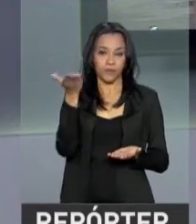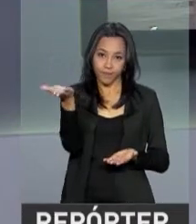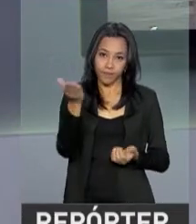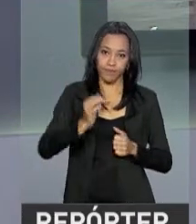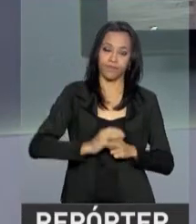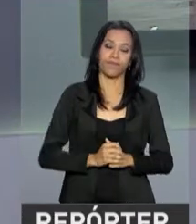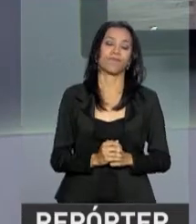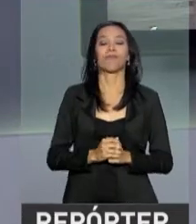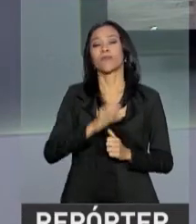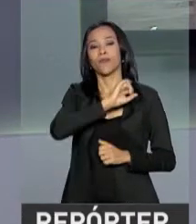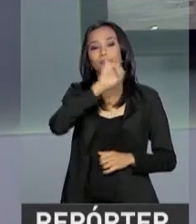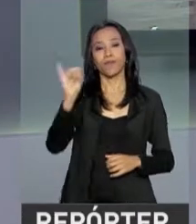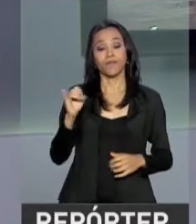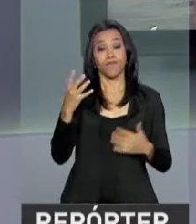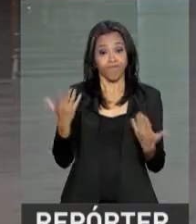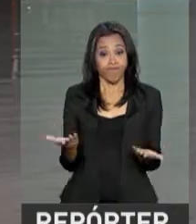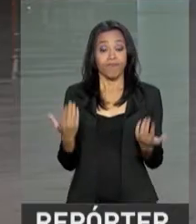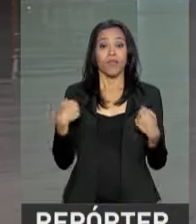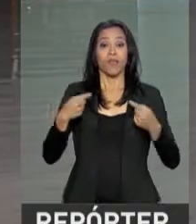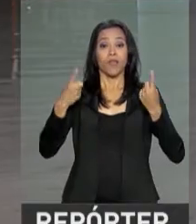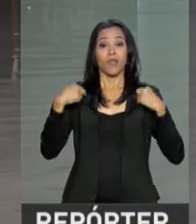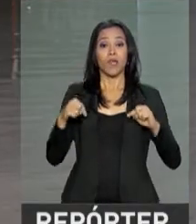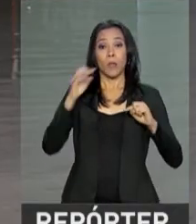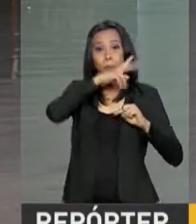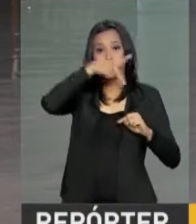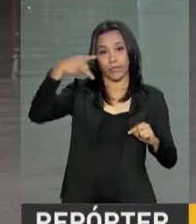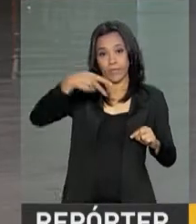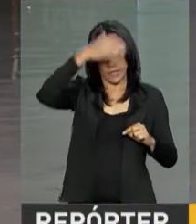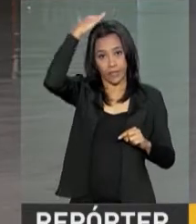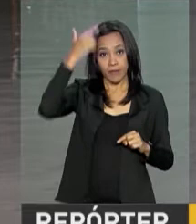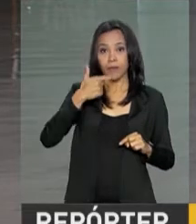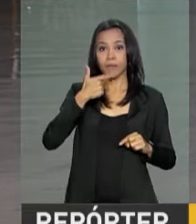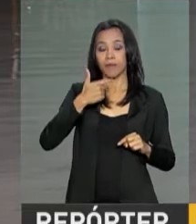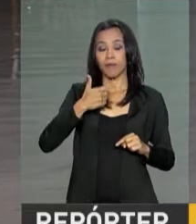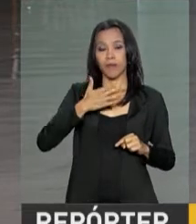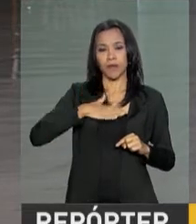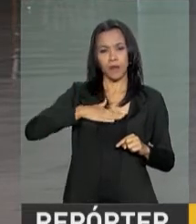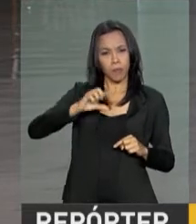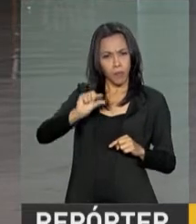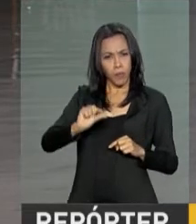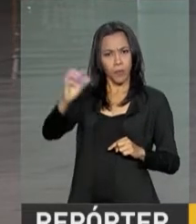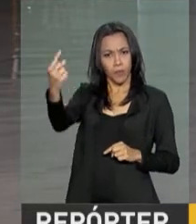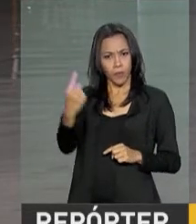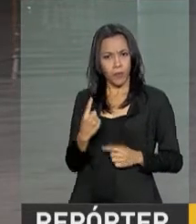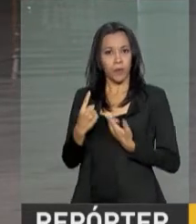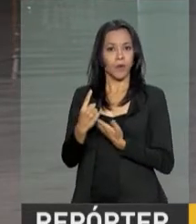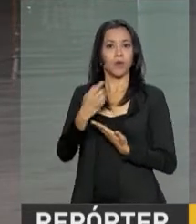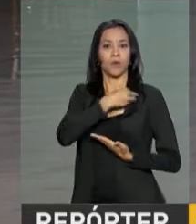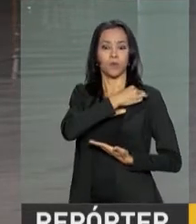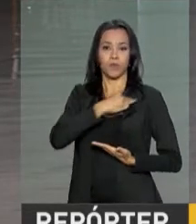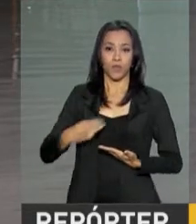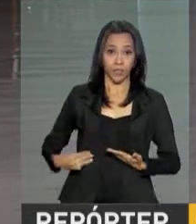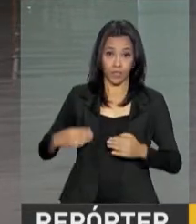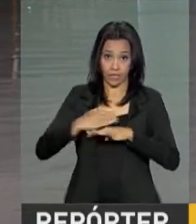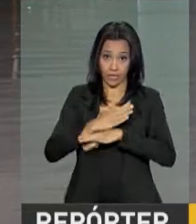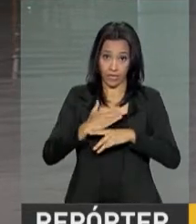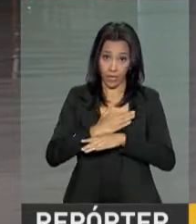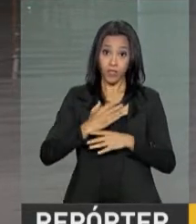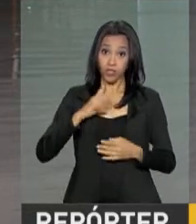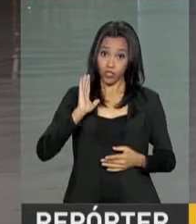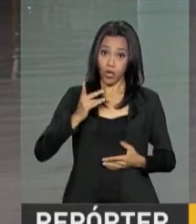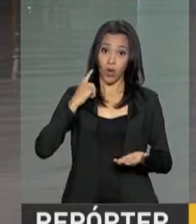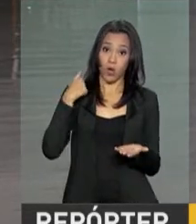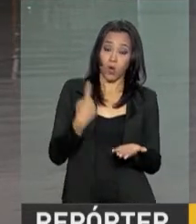lá tá isso o presidente michel temer recebeu há pouco o ministro das cidades alexandre baldy está marcada uma reunião para agora